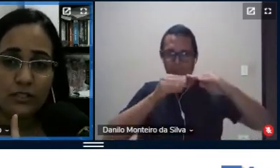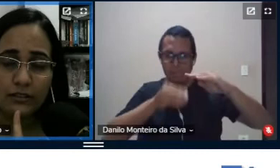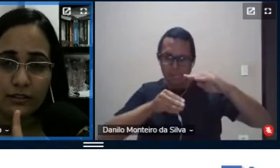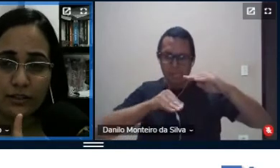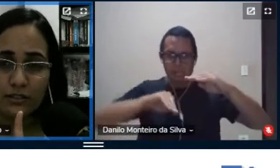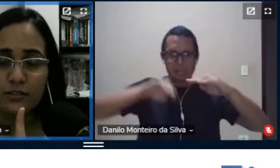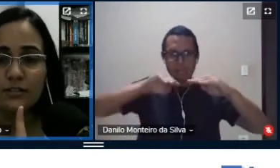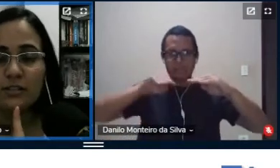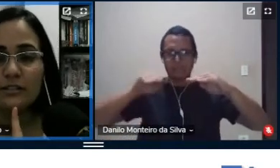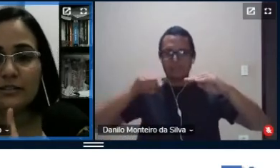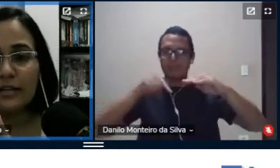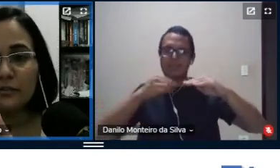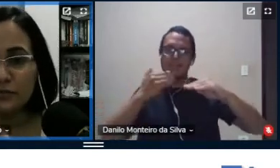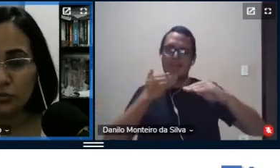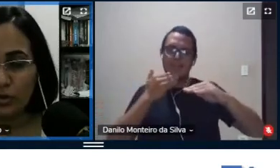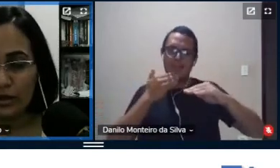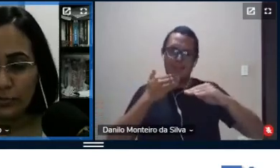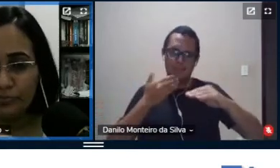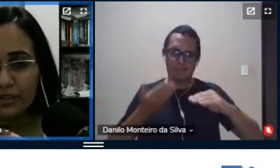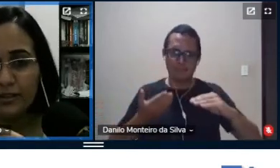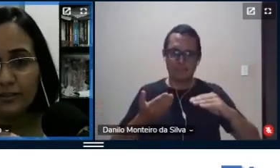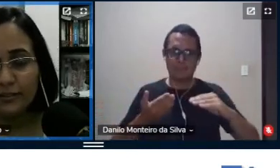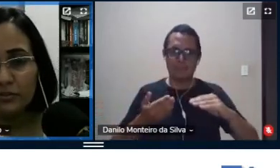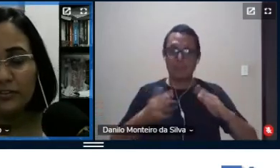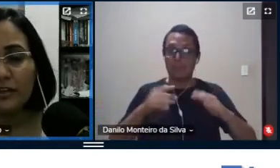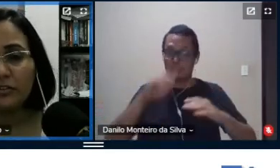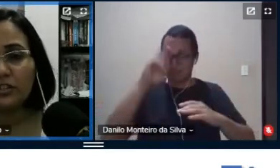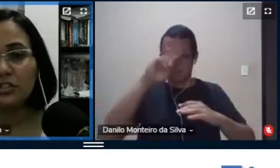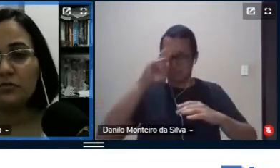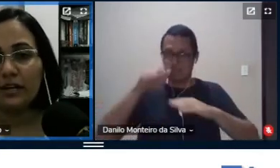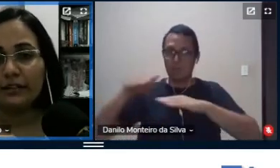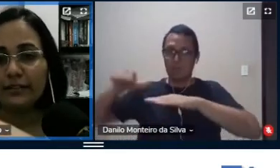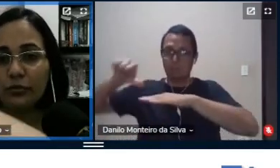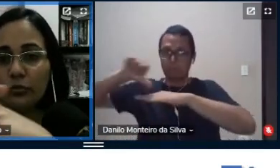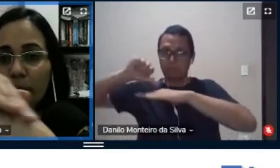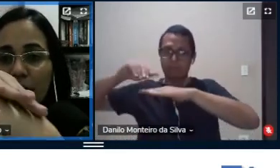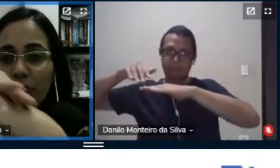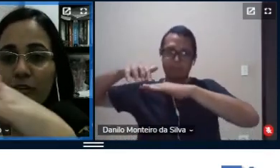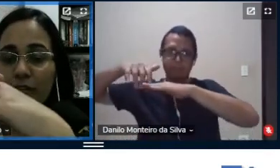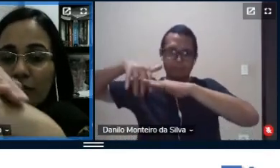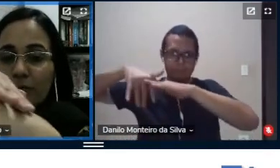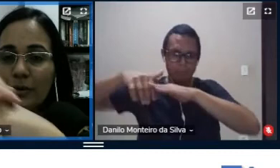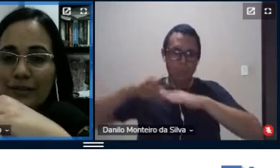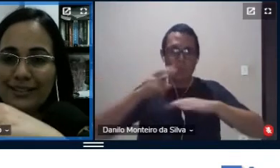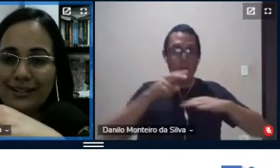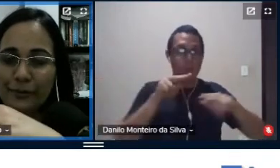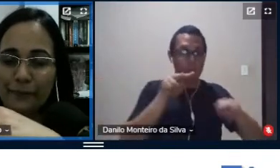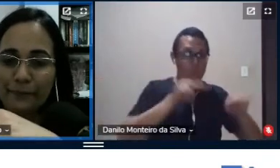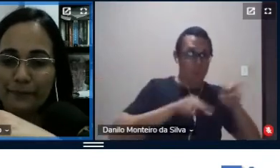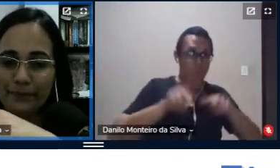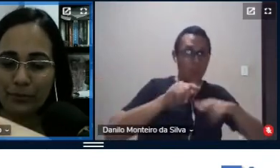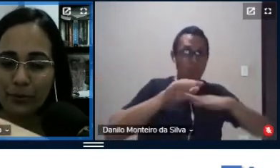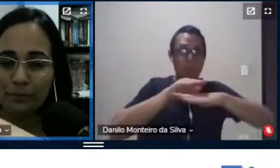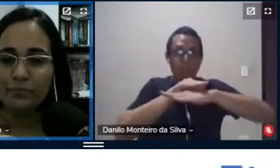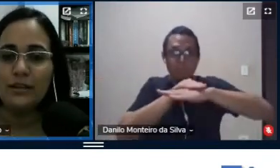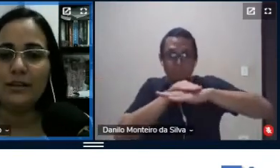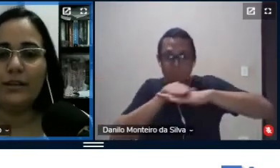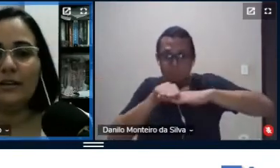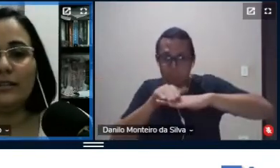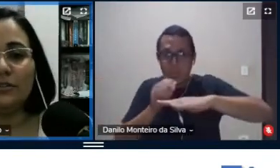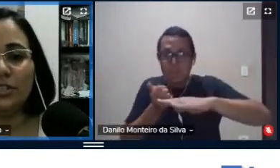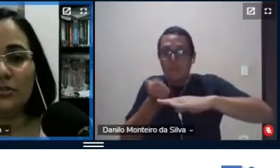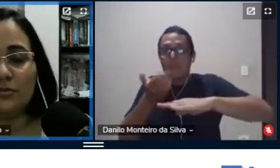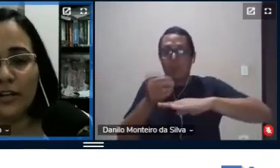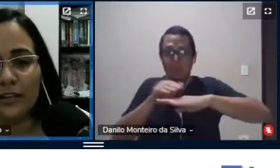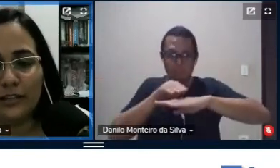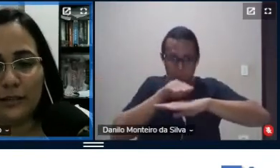líquidos penetrantes e ensaio visual são ensaios que a gente faz na superfície do meu material, tá bom?